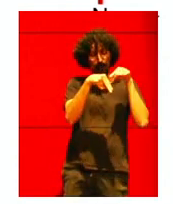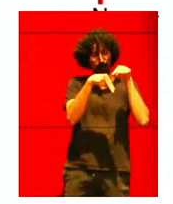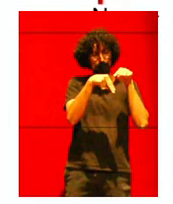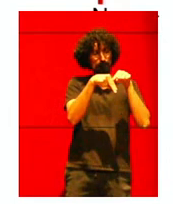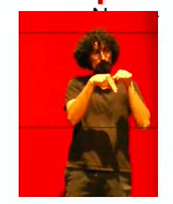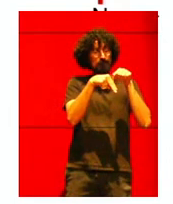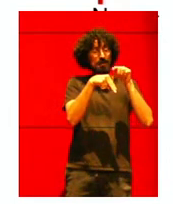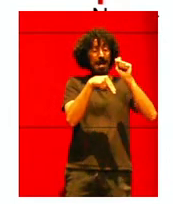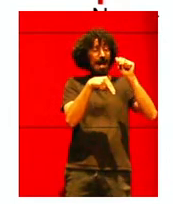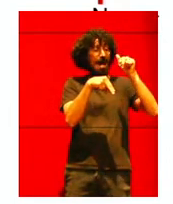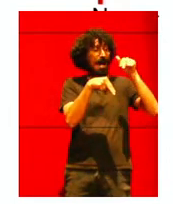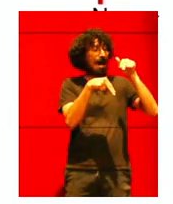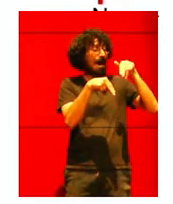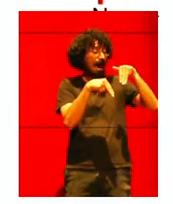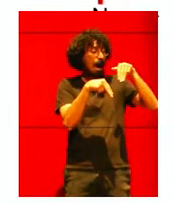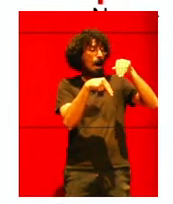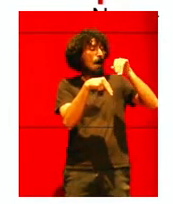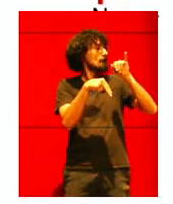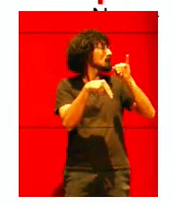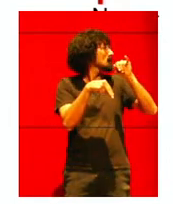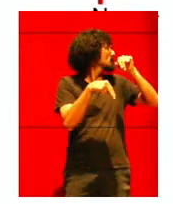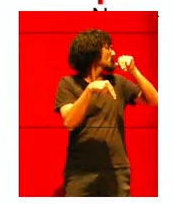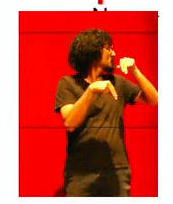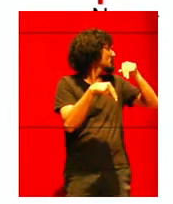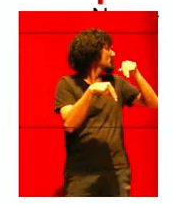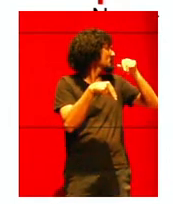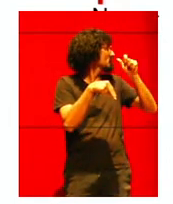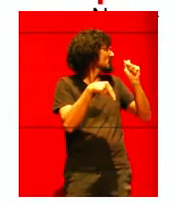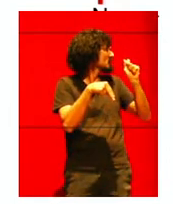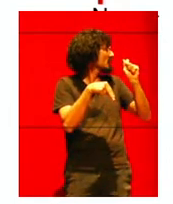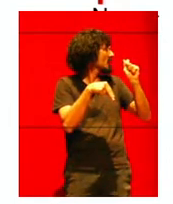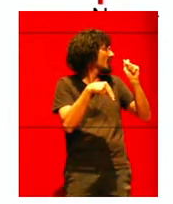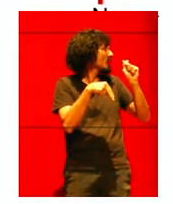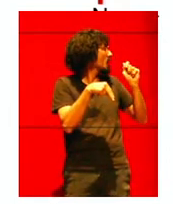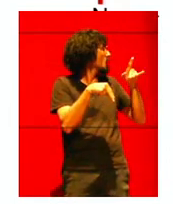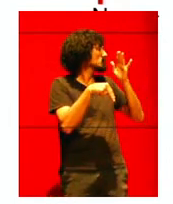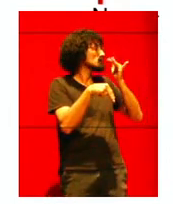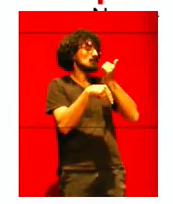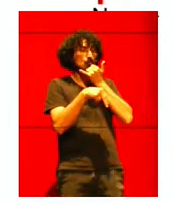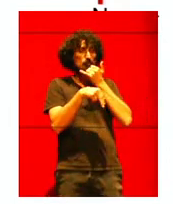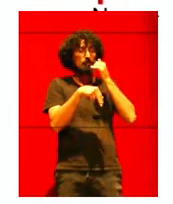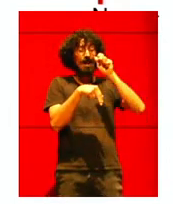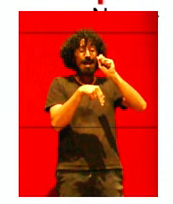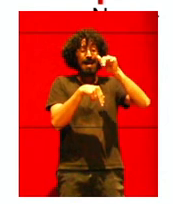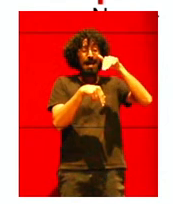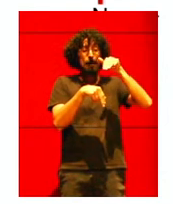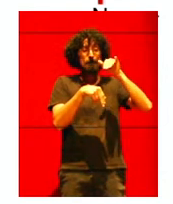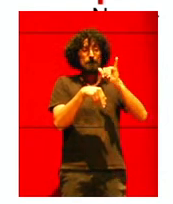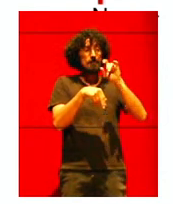estar sempre ligado a uma carbonila. Aqui, ó. Sempre, sempre, sempre.